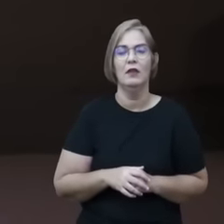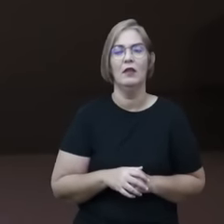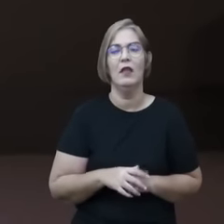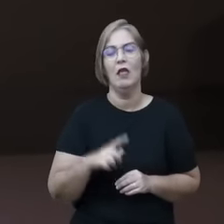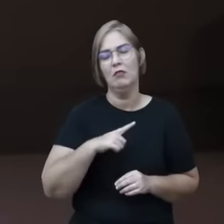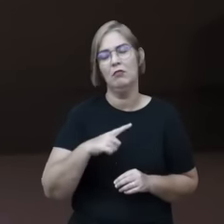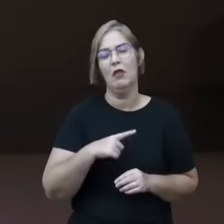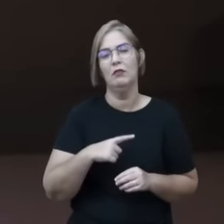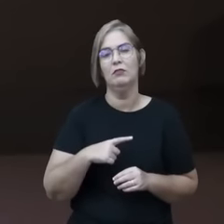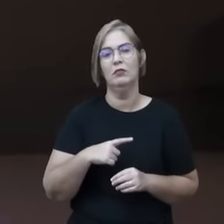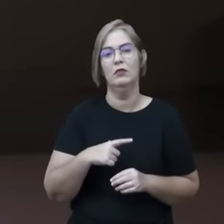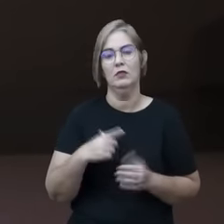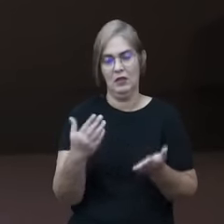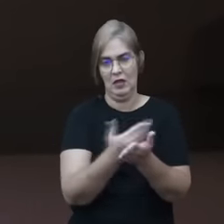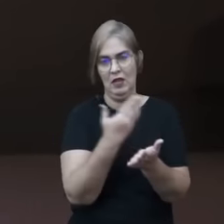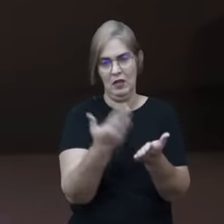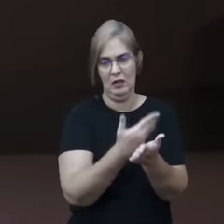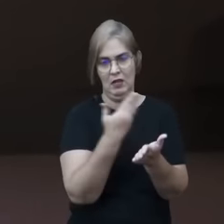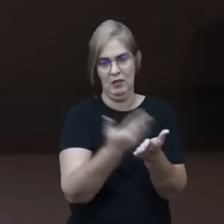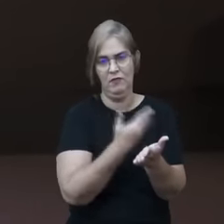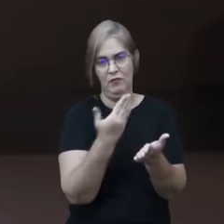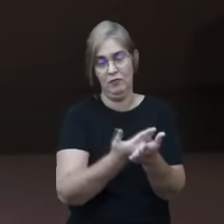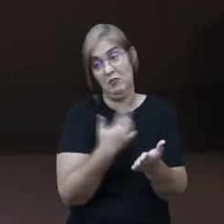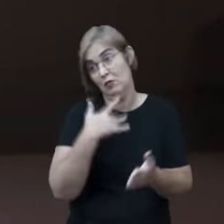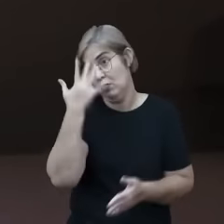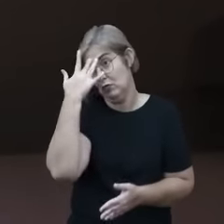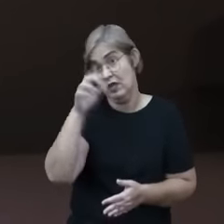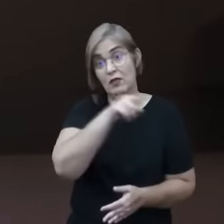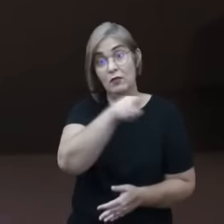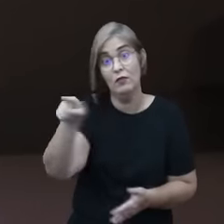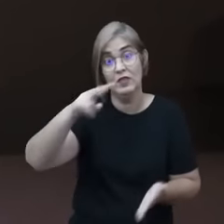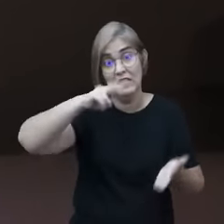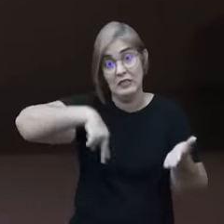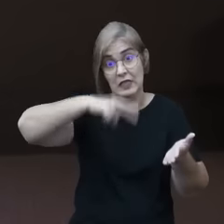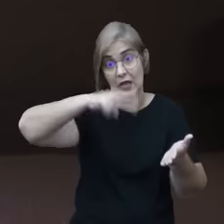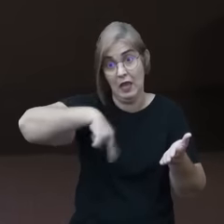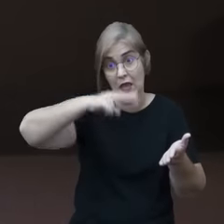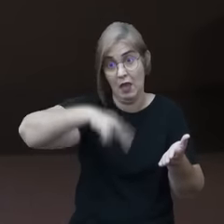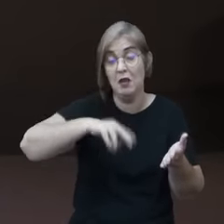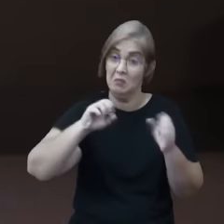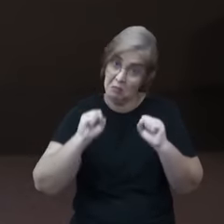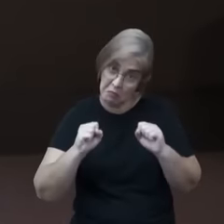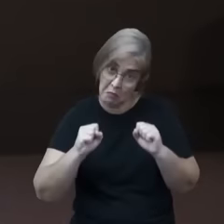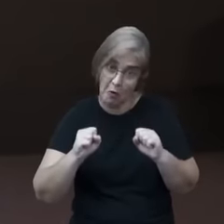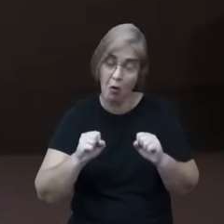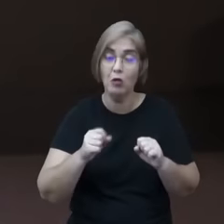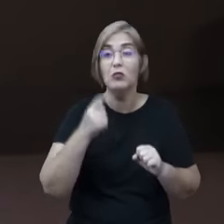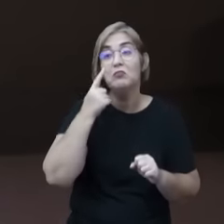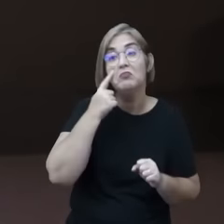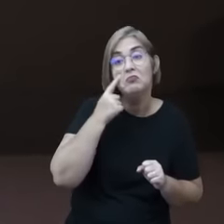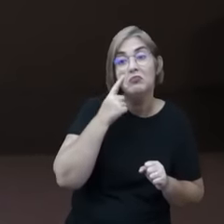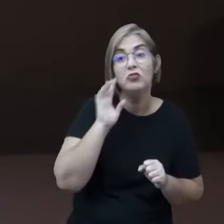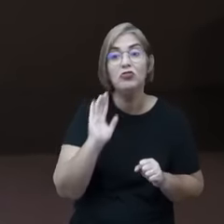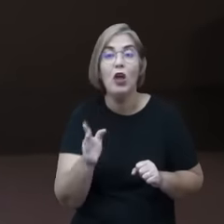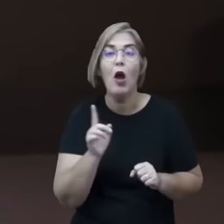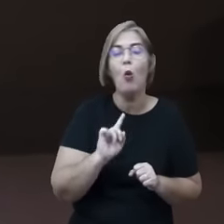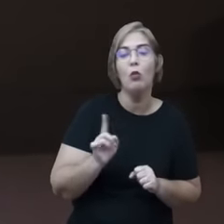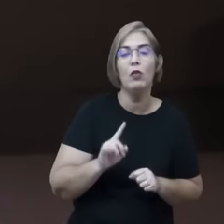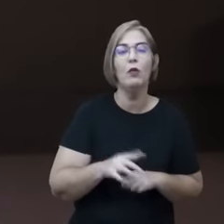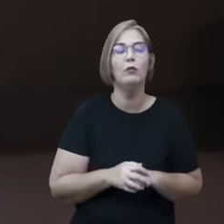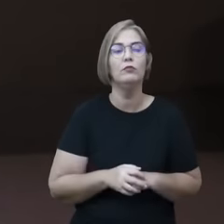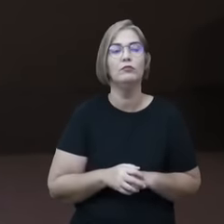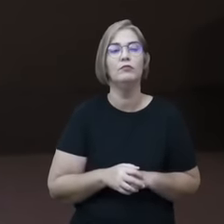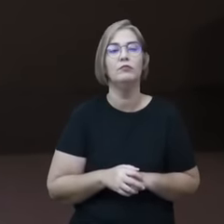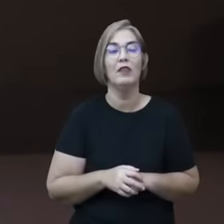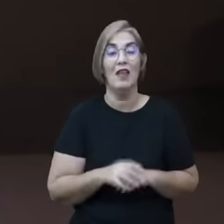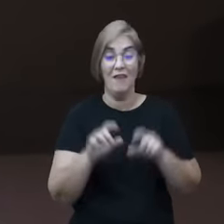vocês já leram ou se vão ler, ou se, enfim, se interessarem de ler ou eh quem já leu deve se lembrar. A